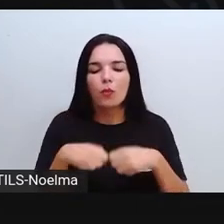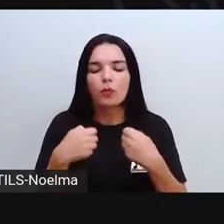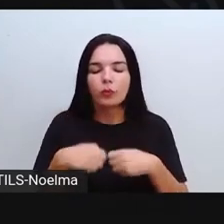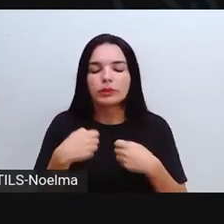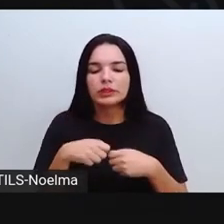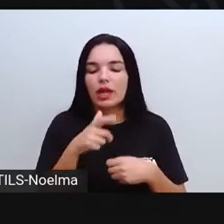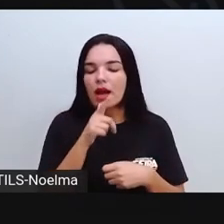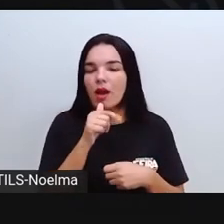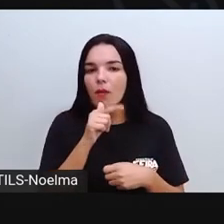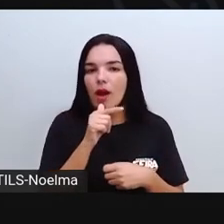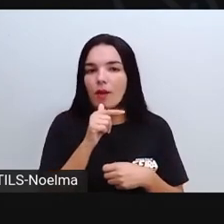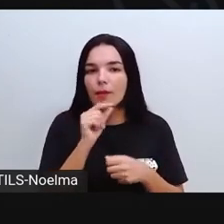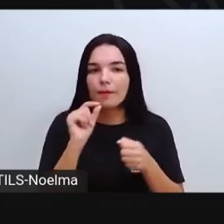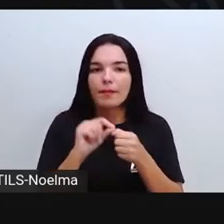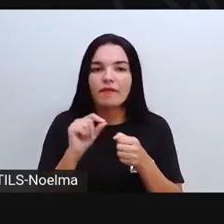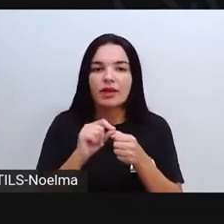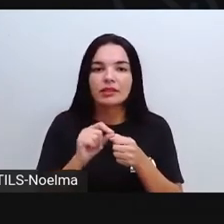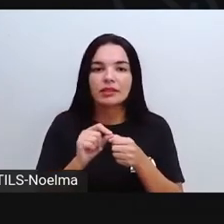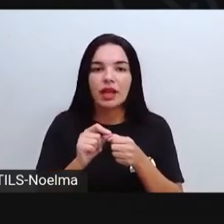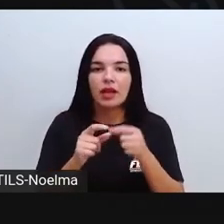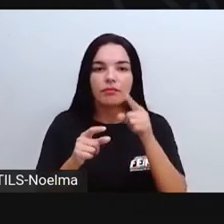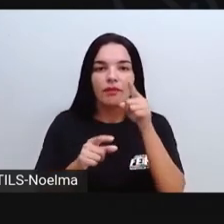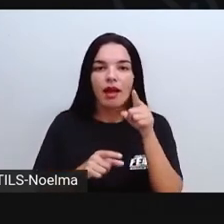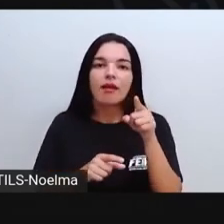precisa para poder encher aqui